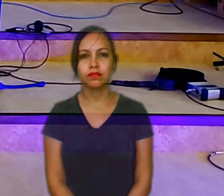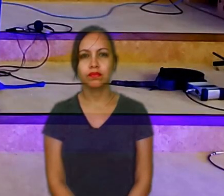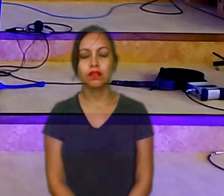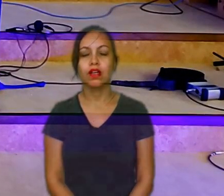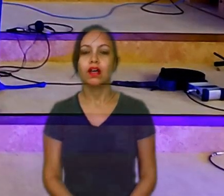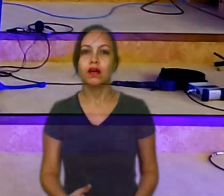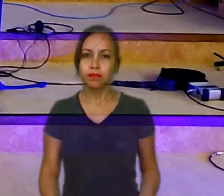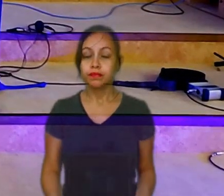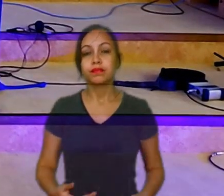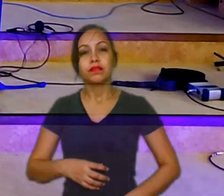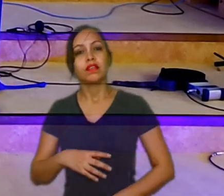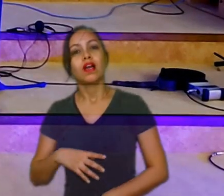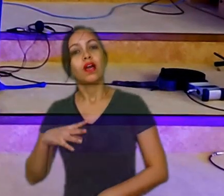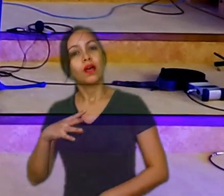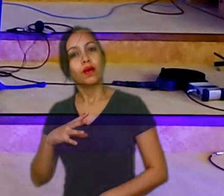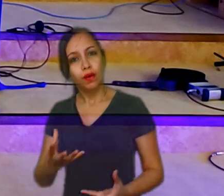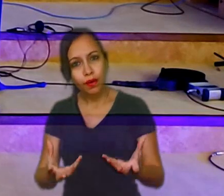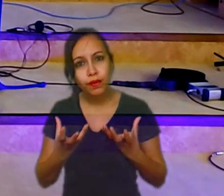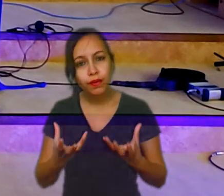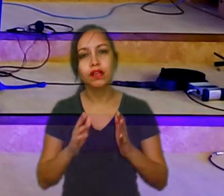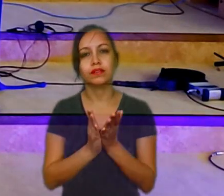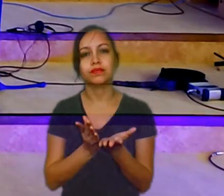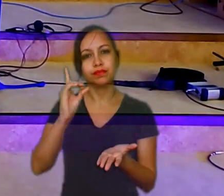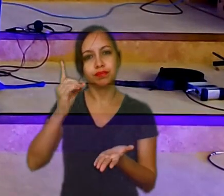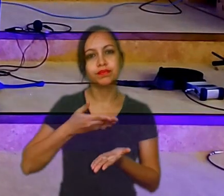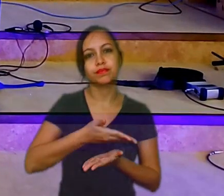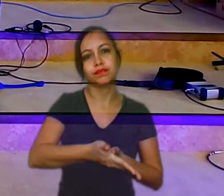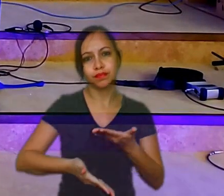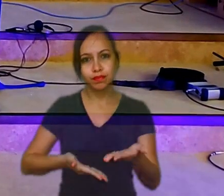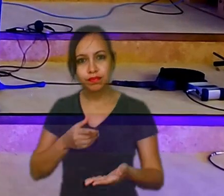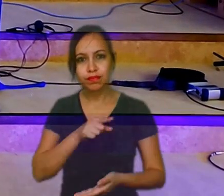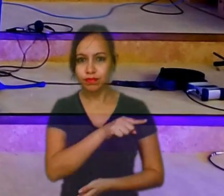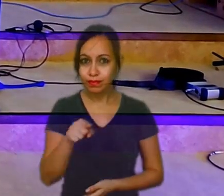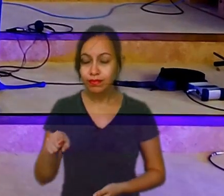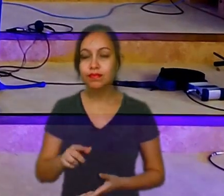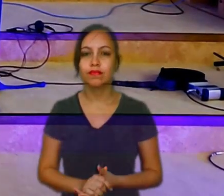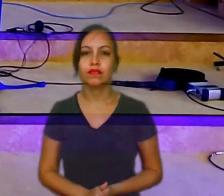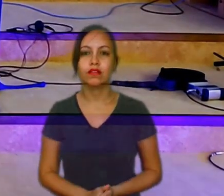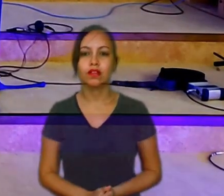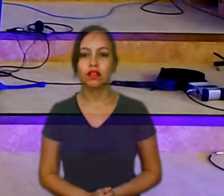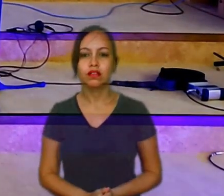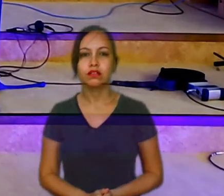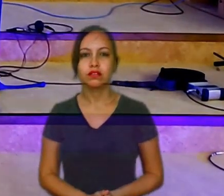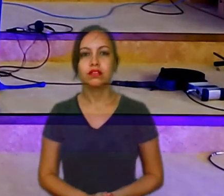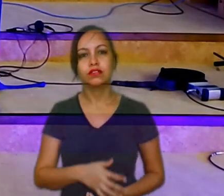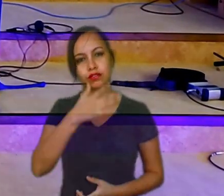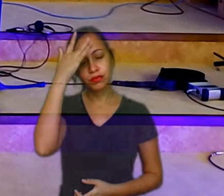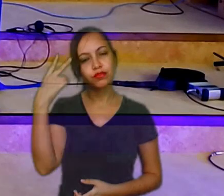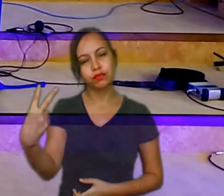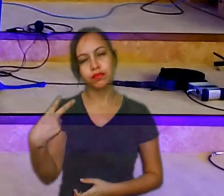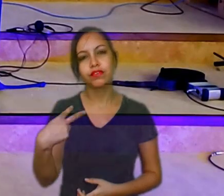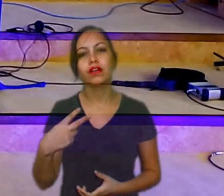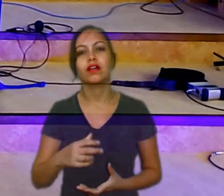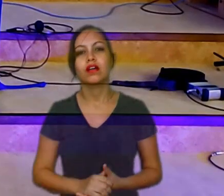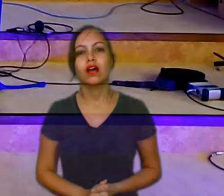Queridos, eu quero compartilhar com os amados irmãos, com aqueles que me ouvem,